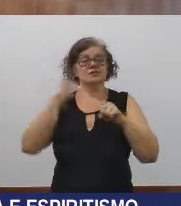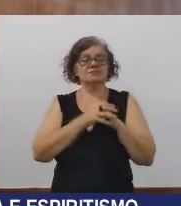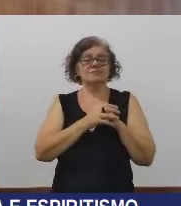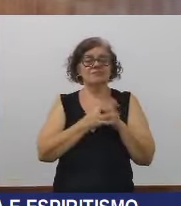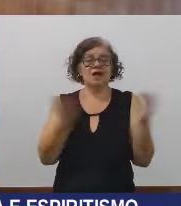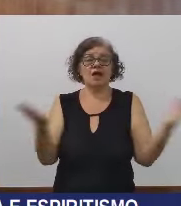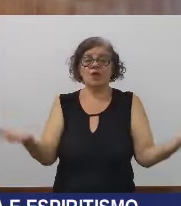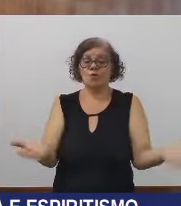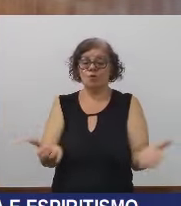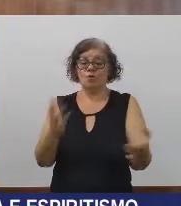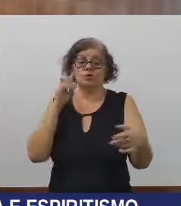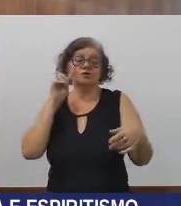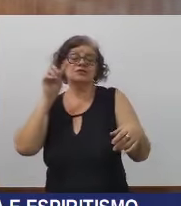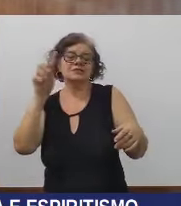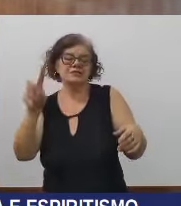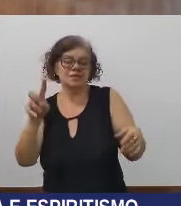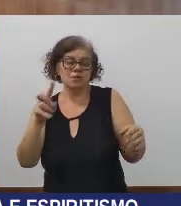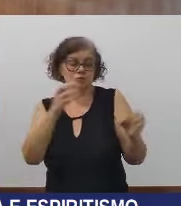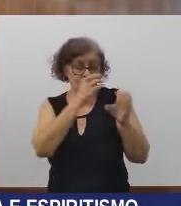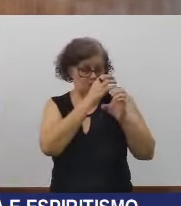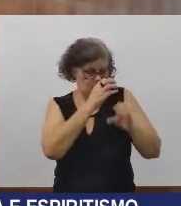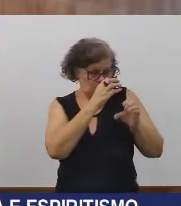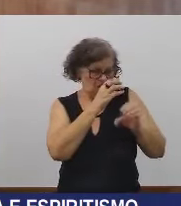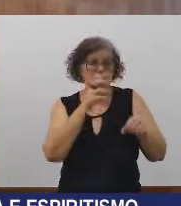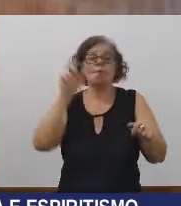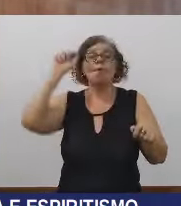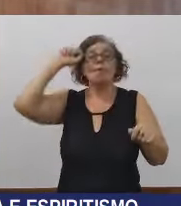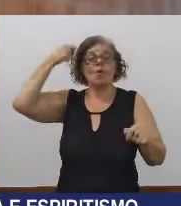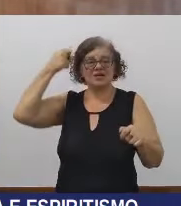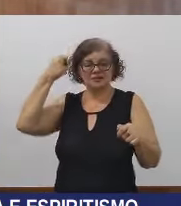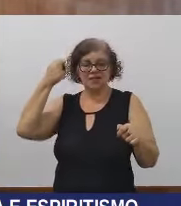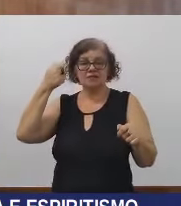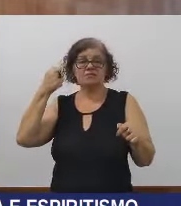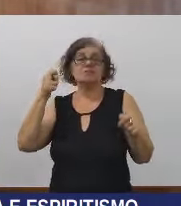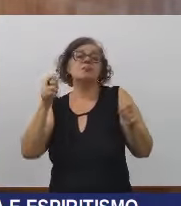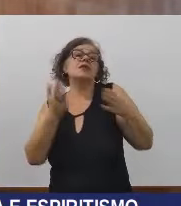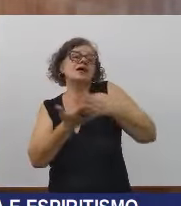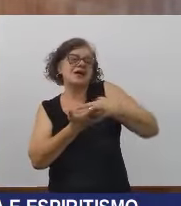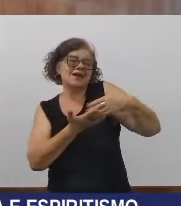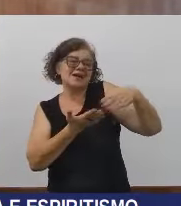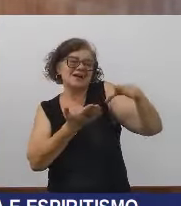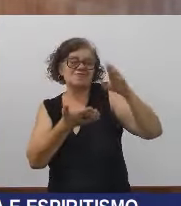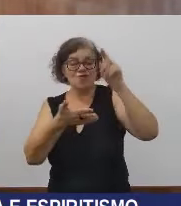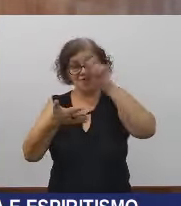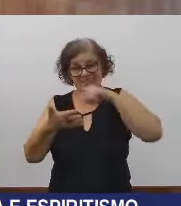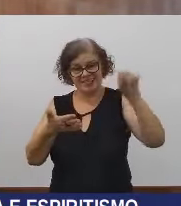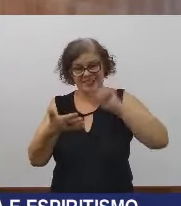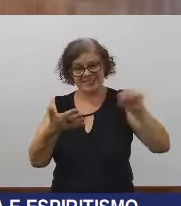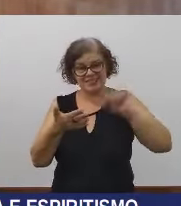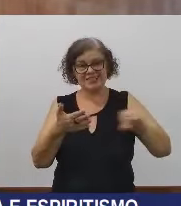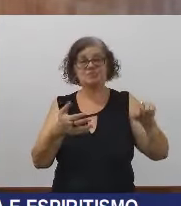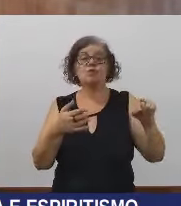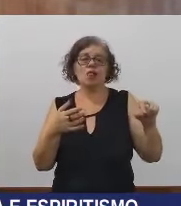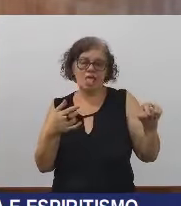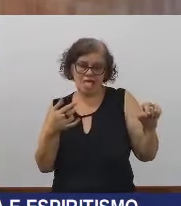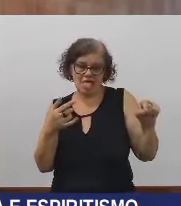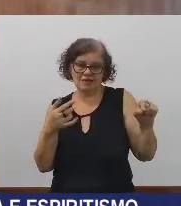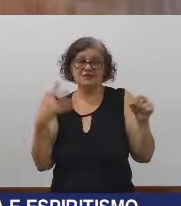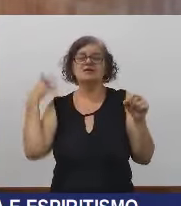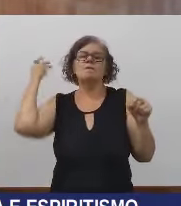Recentemente tivemos a foto do buraco negro, já descrito por Einstein há tanto tempo.